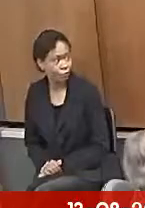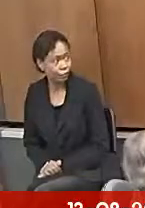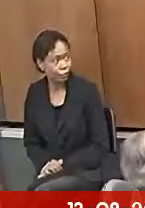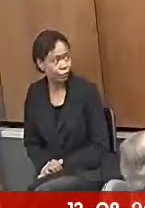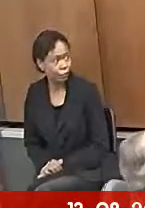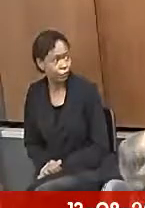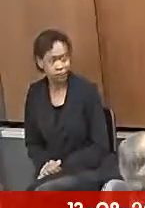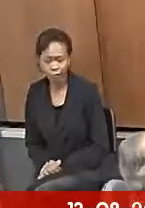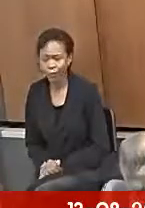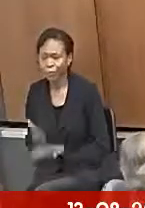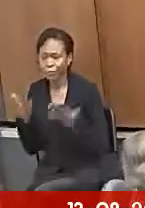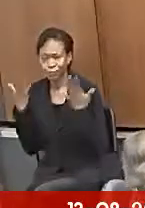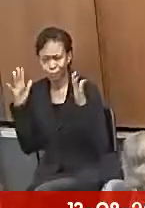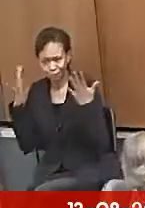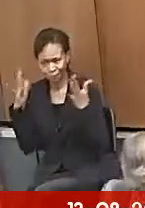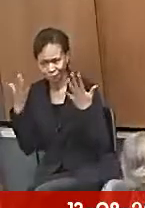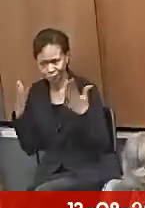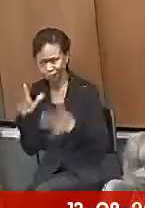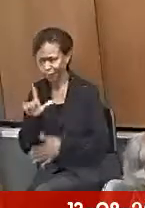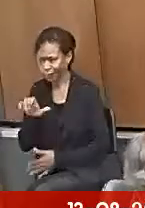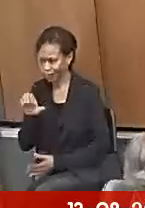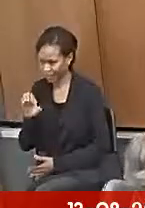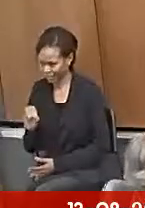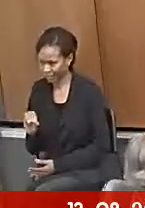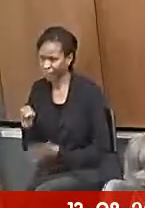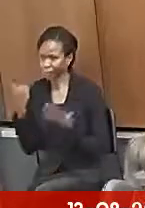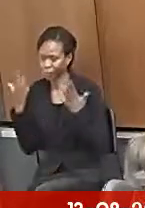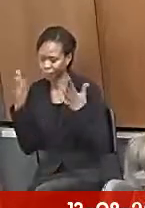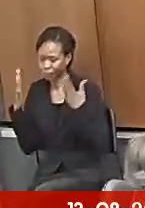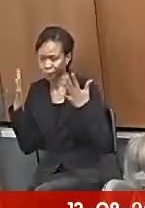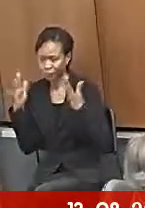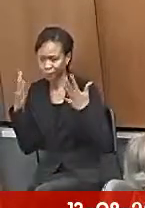uma salva de palmas a e prudel também